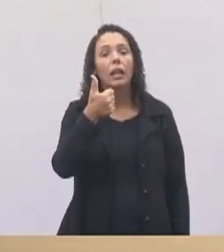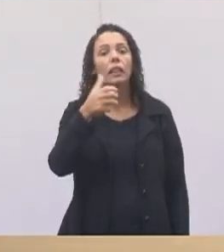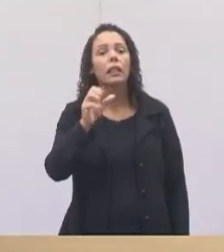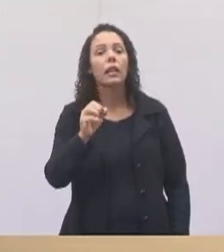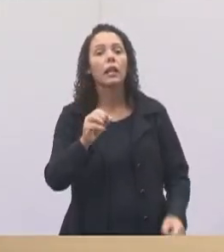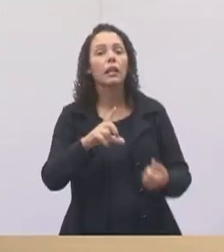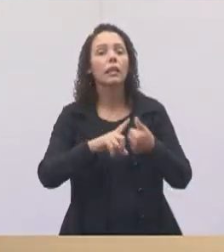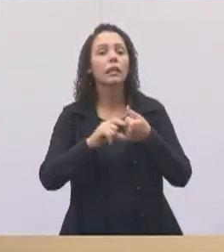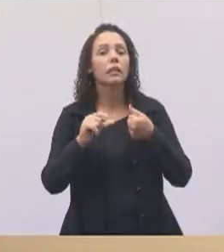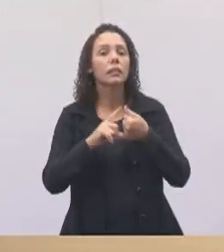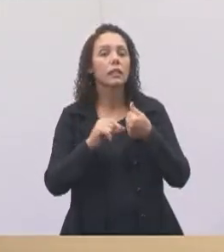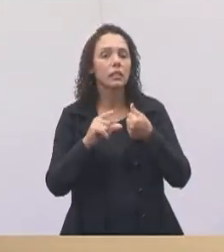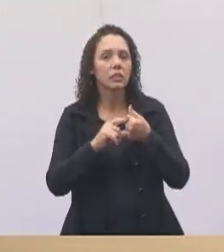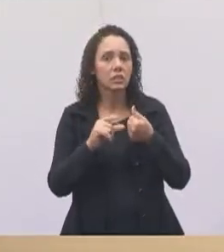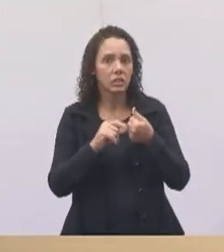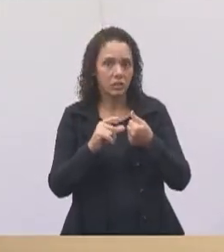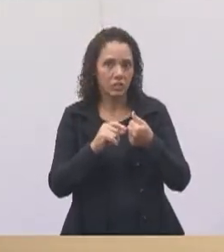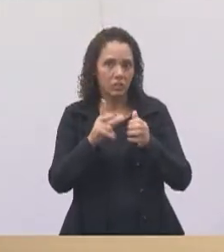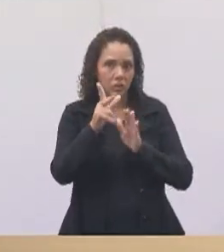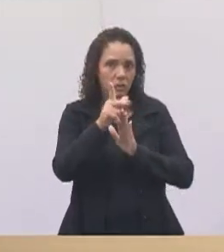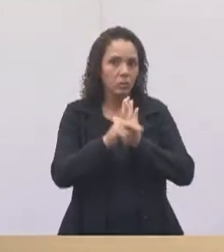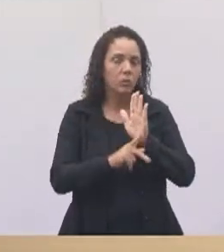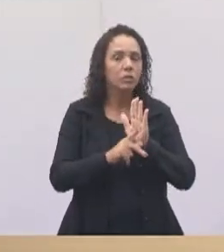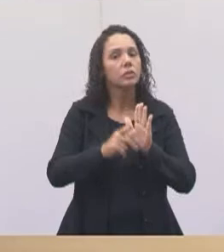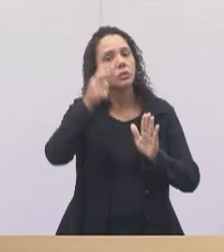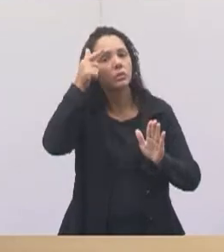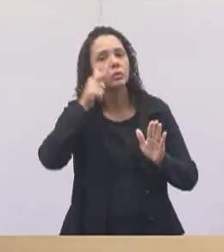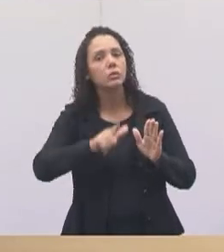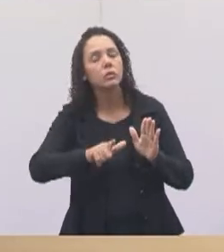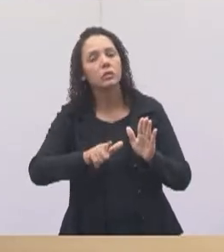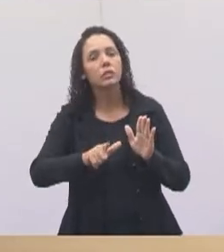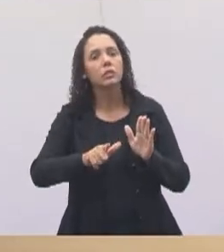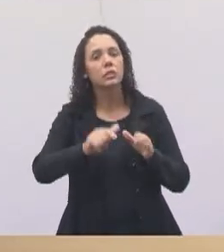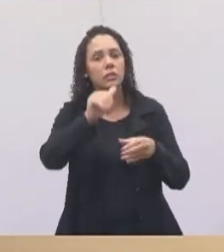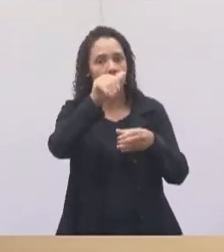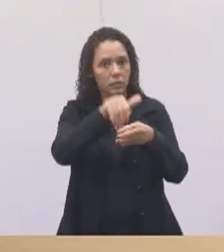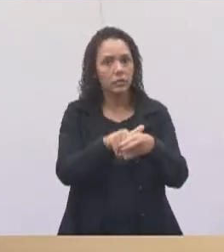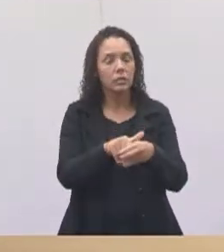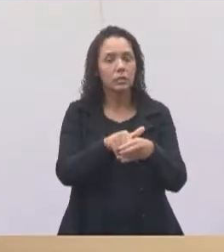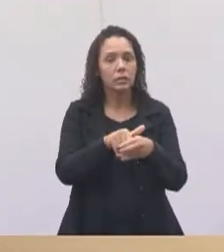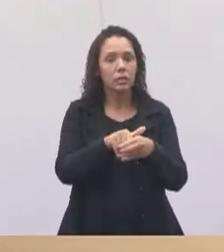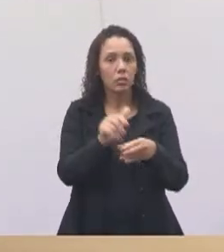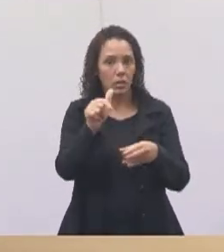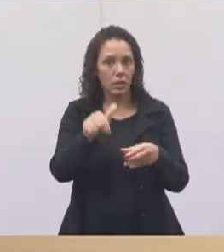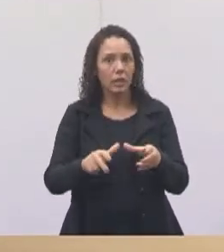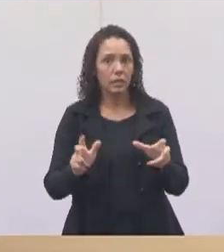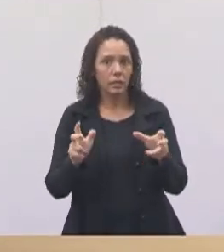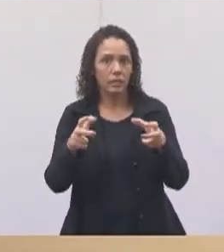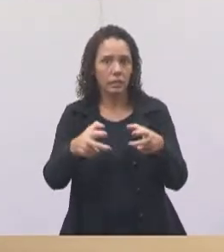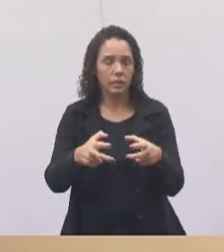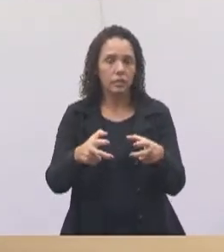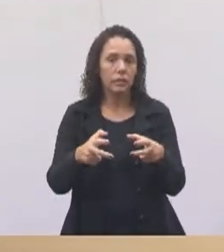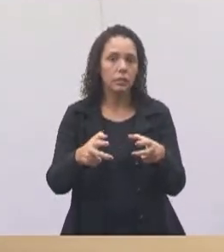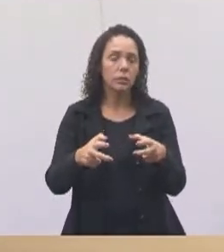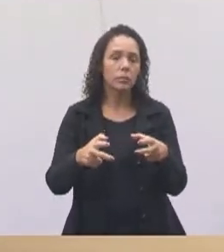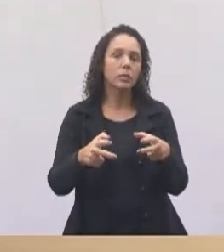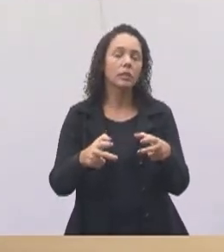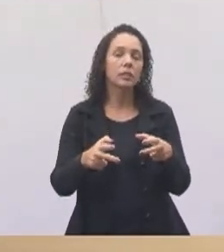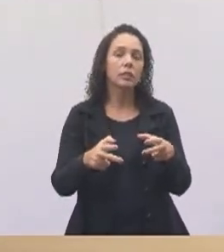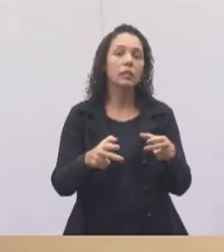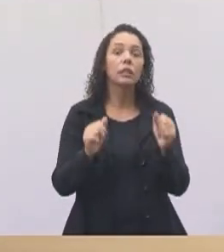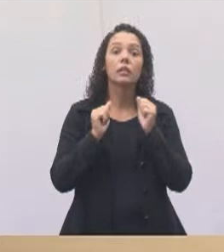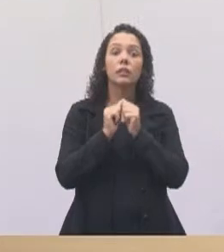para que esse projeto possa ser votado aqui nessa casa, e